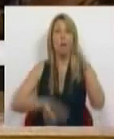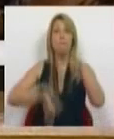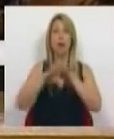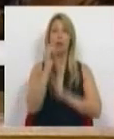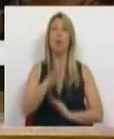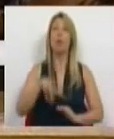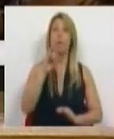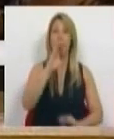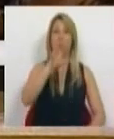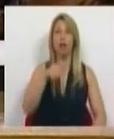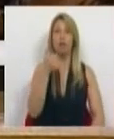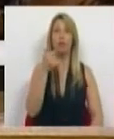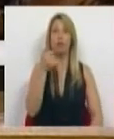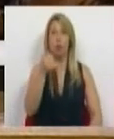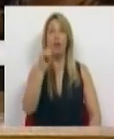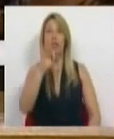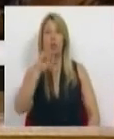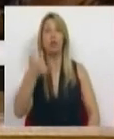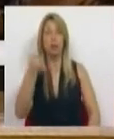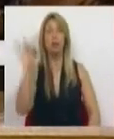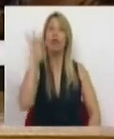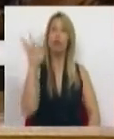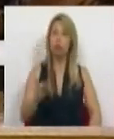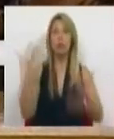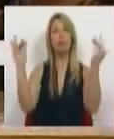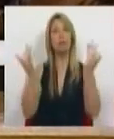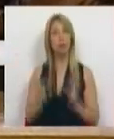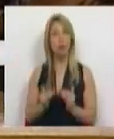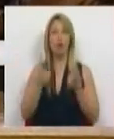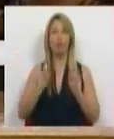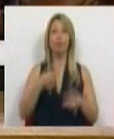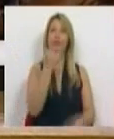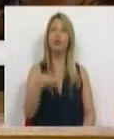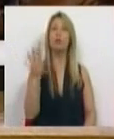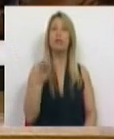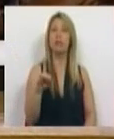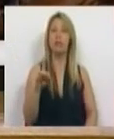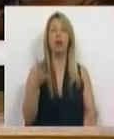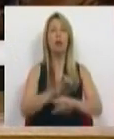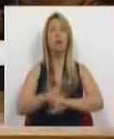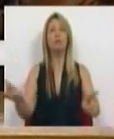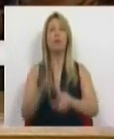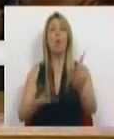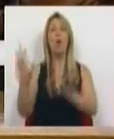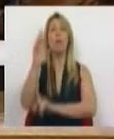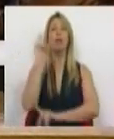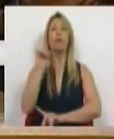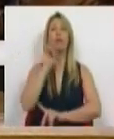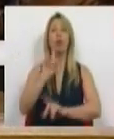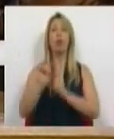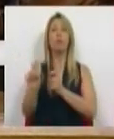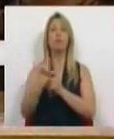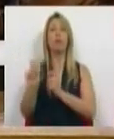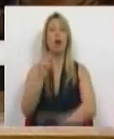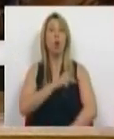0,45%, com efeito nas decisões que serão tomadas já em 2016. Fica parcialmente impedido o aumento do valor das propinas. É apontado